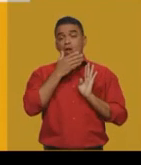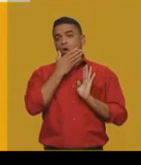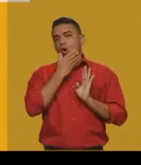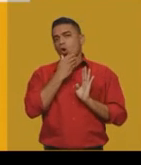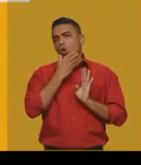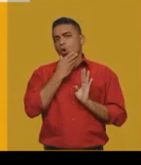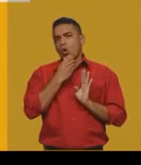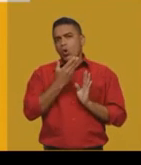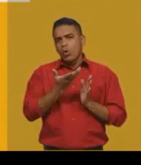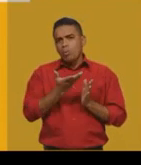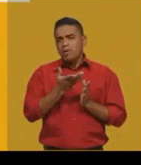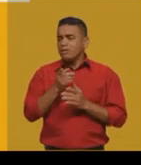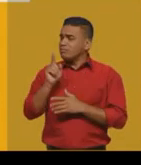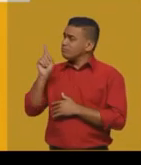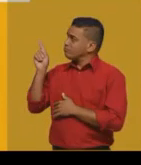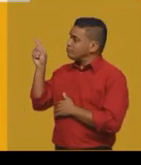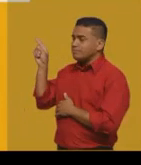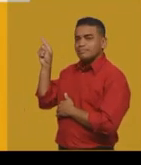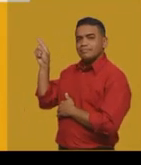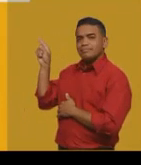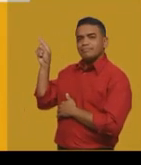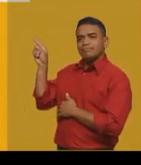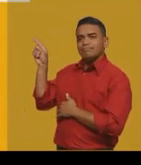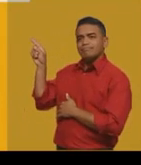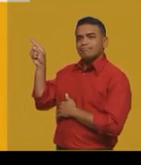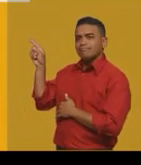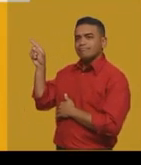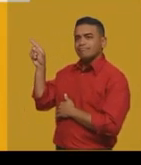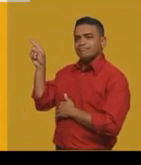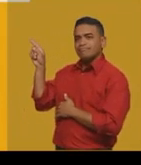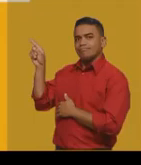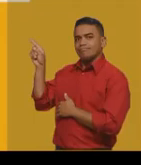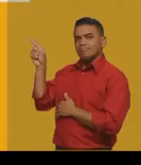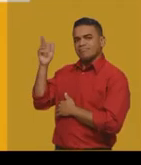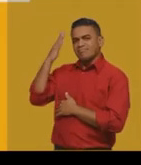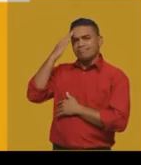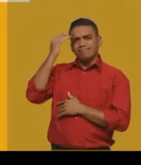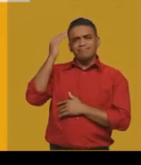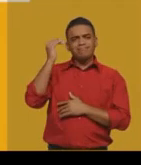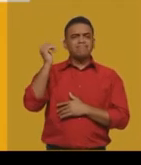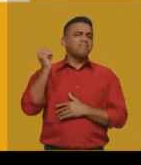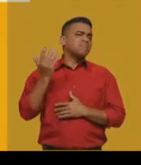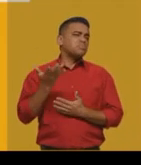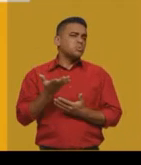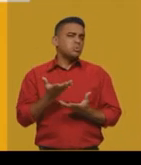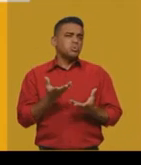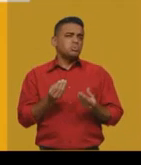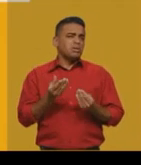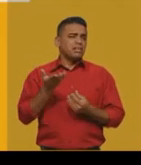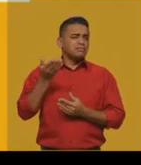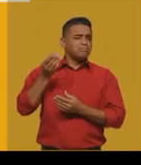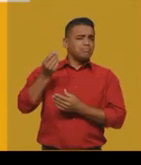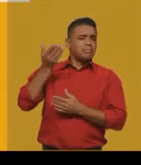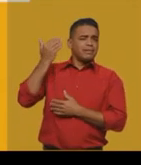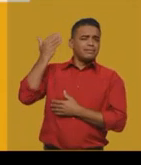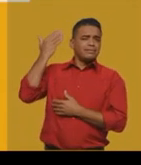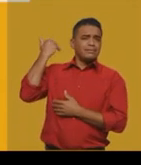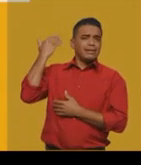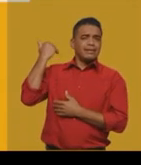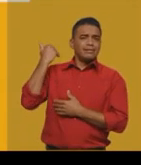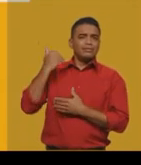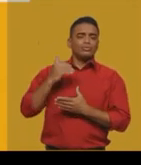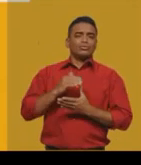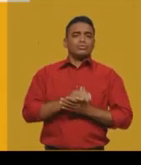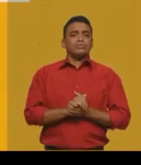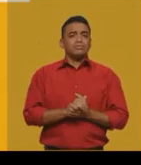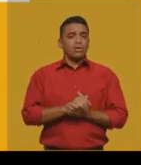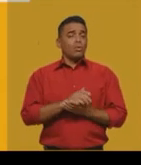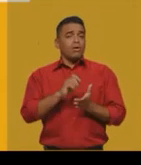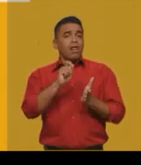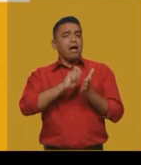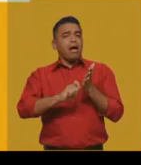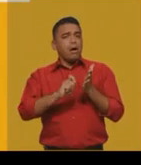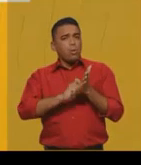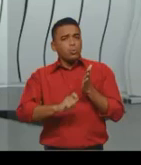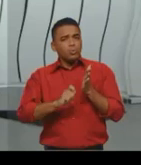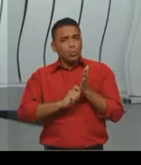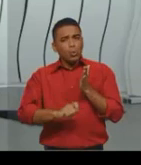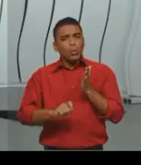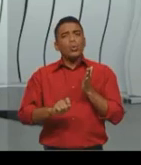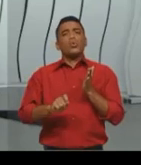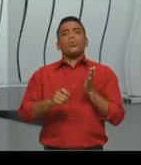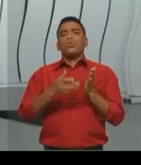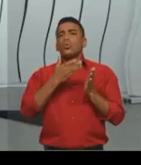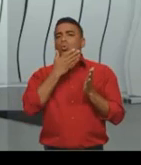often called England's national poet, is considered the greatest dramatist of all time. Então,